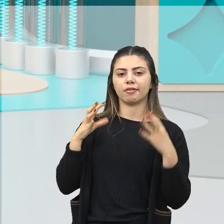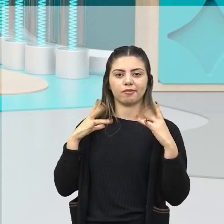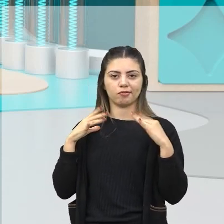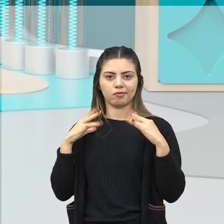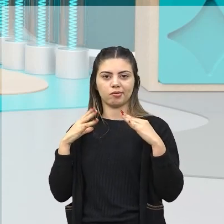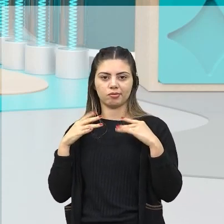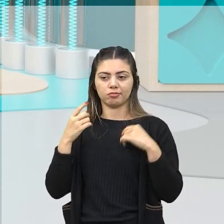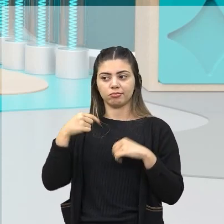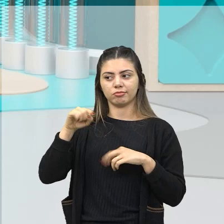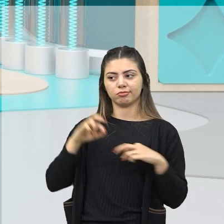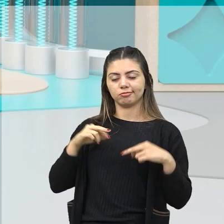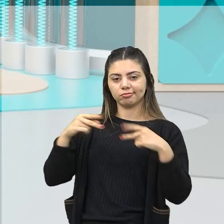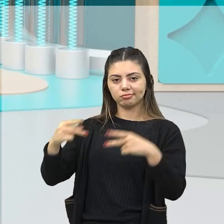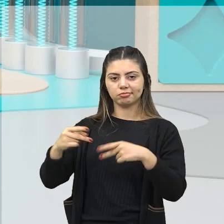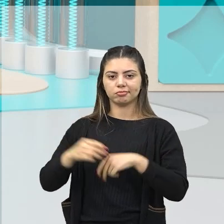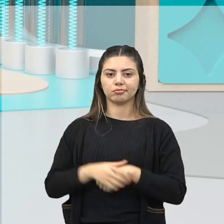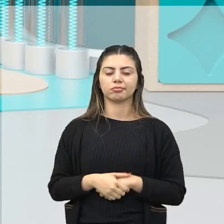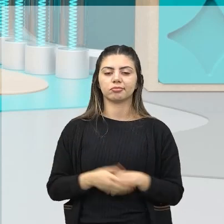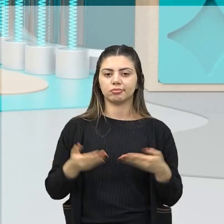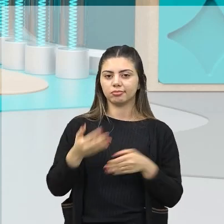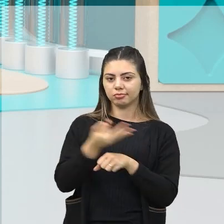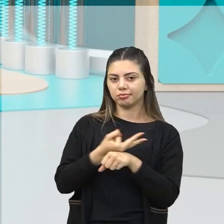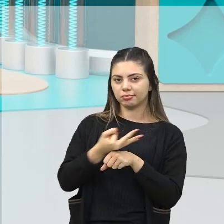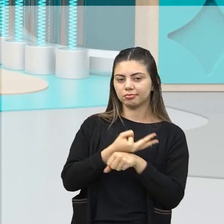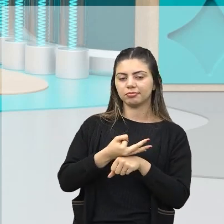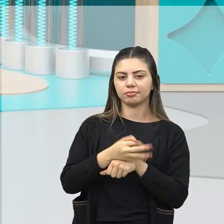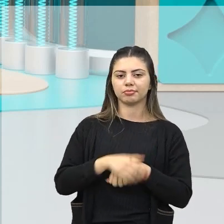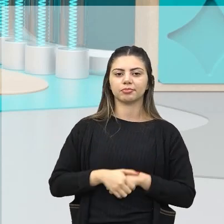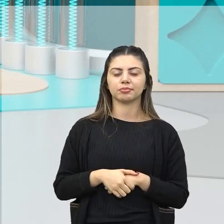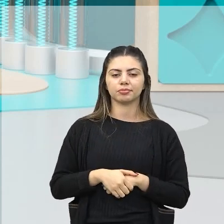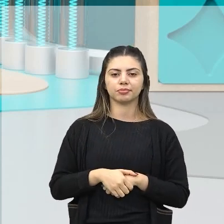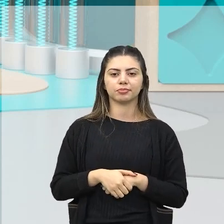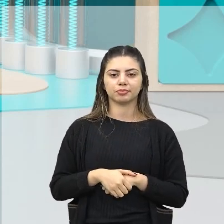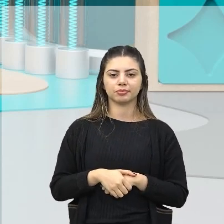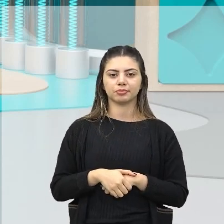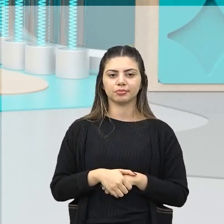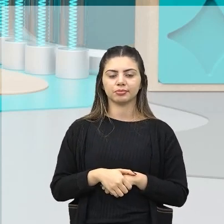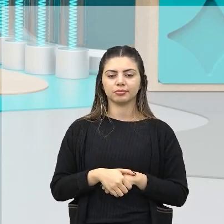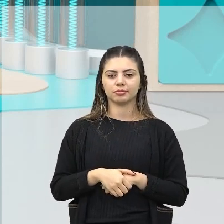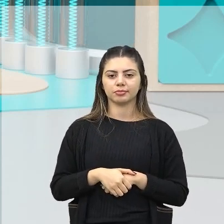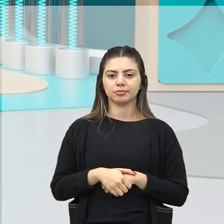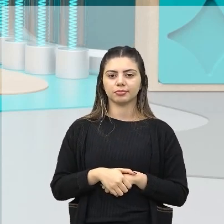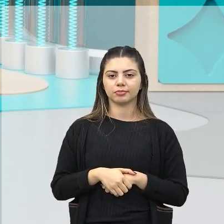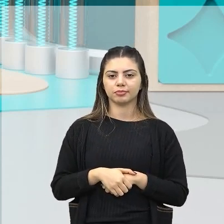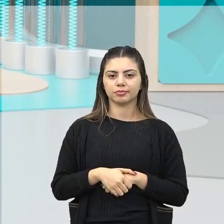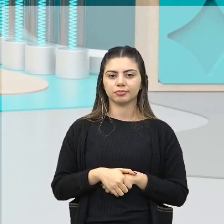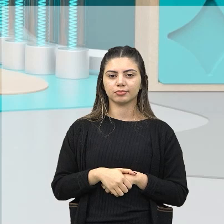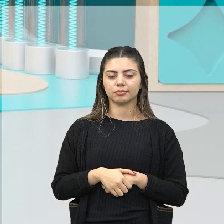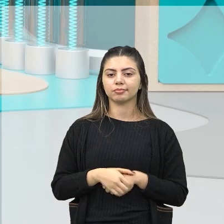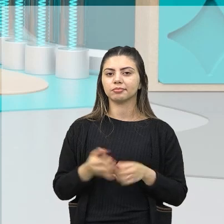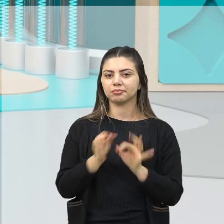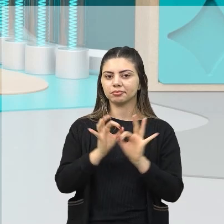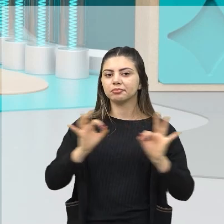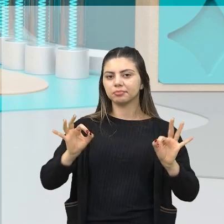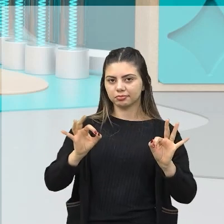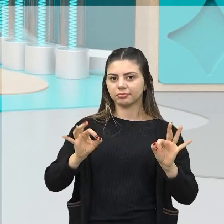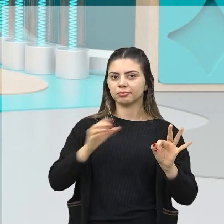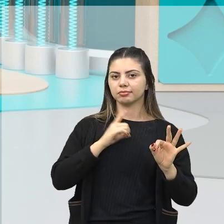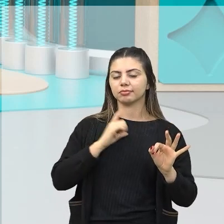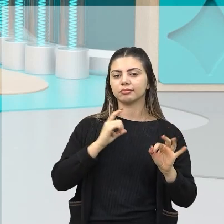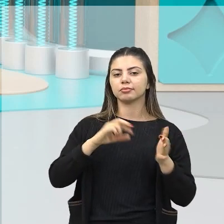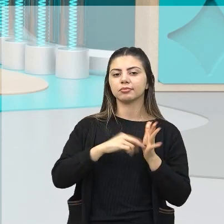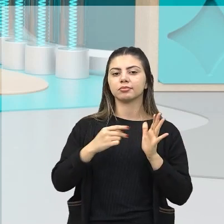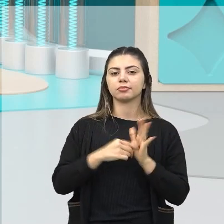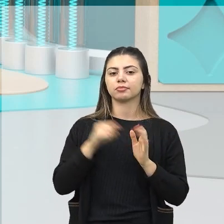I will visit you in the holidays. Eu vou te visitar no feriado, ok? É